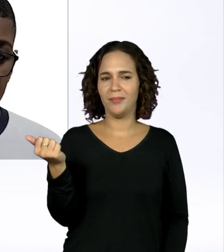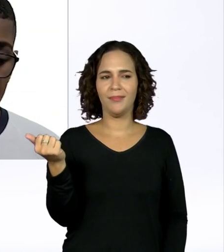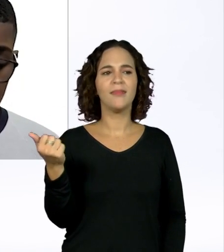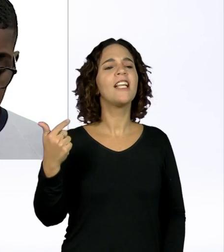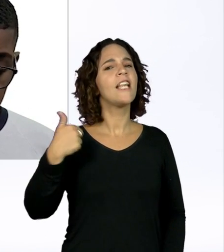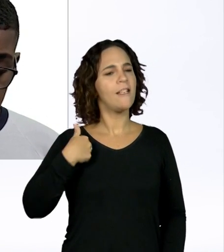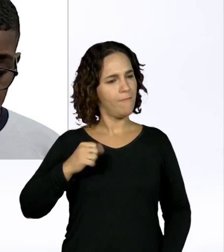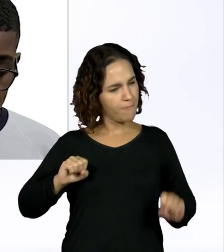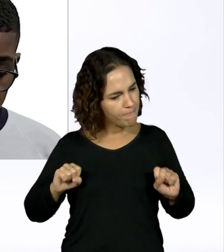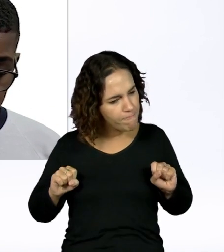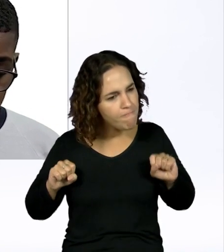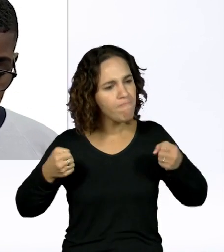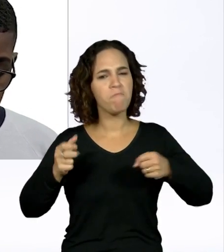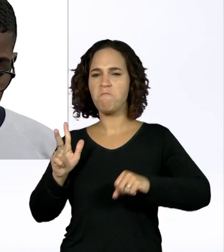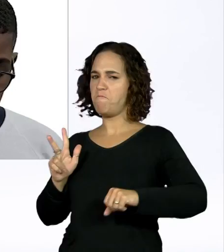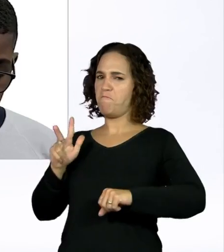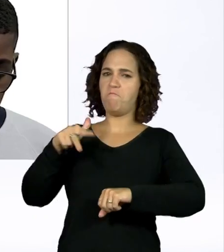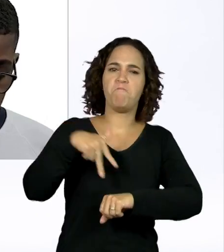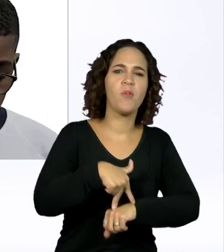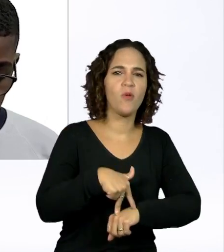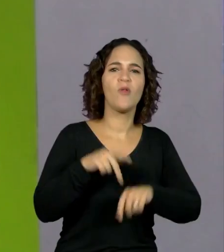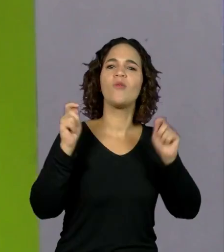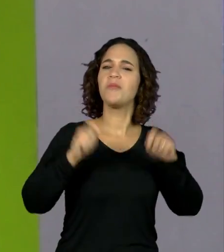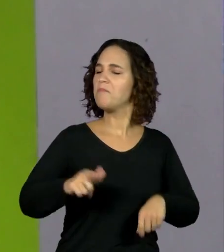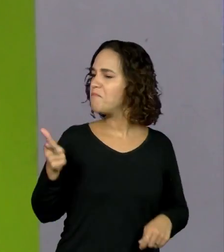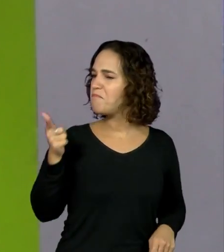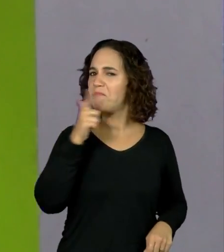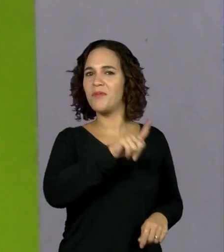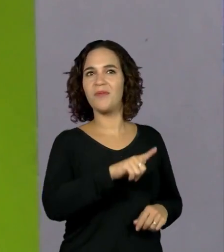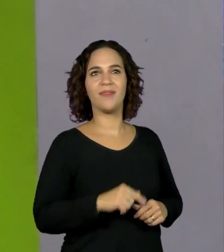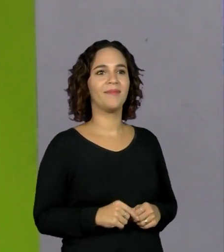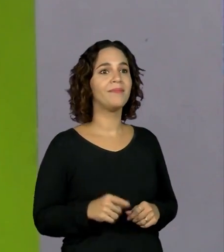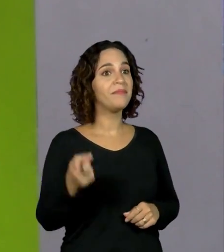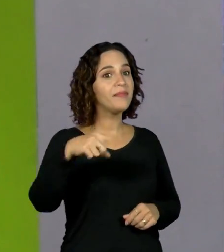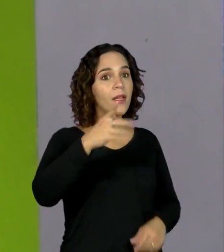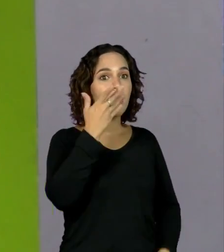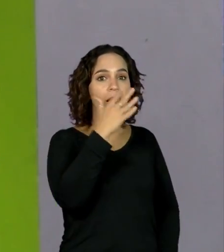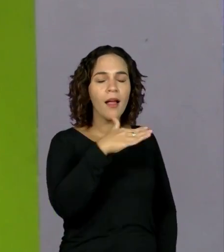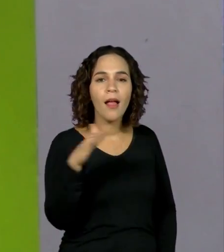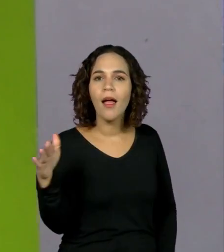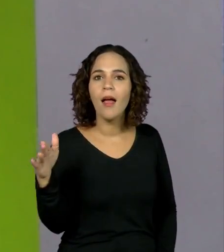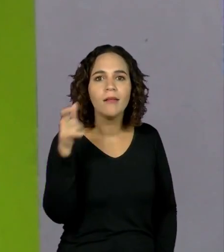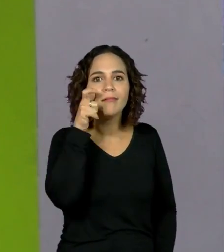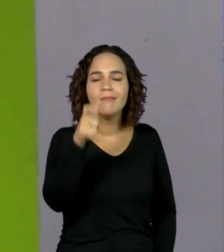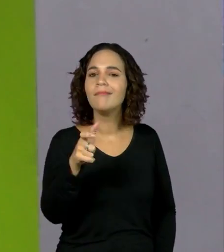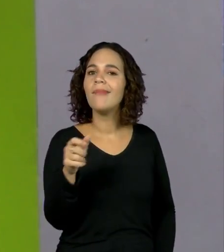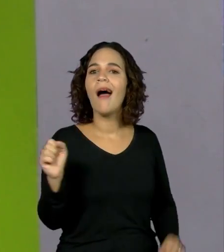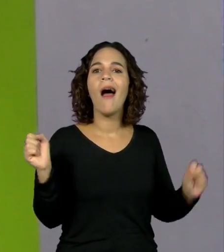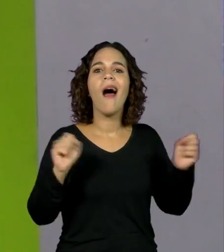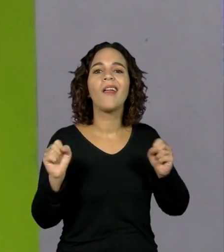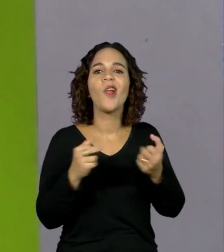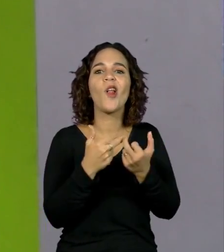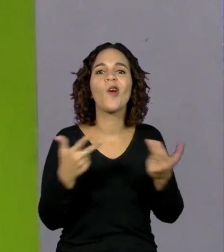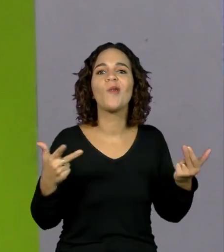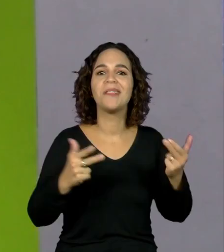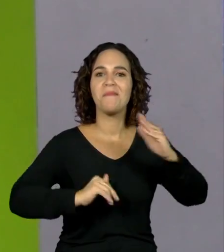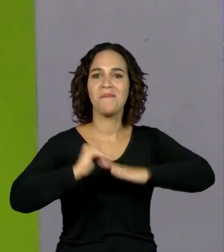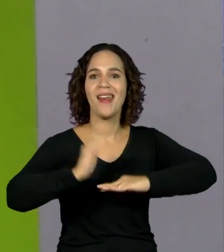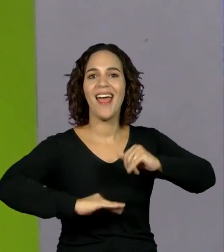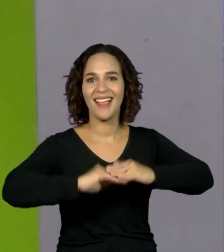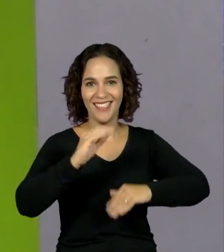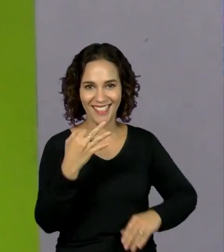meu melhor para poder jogar. Para as crianças é super fascinante, elas adoram essas atividades que são mais mão na